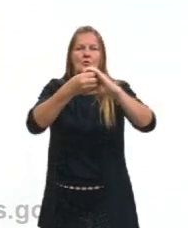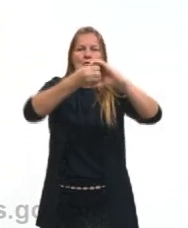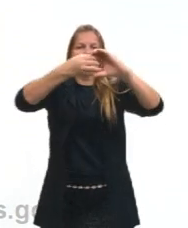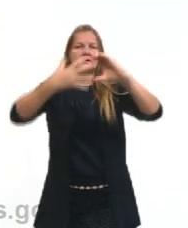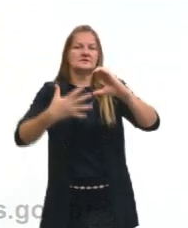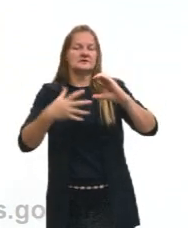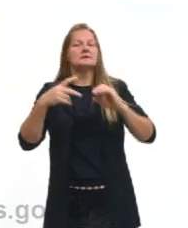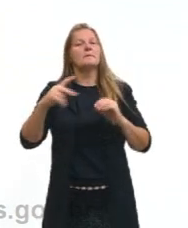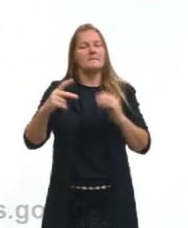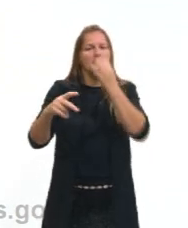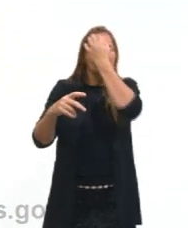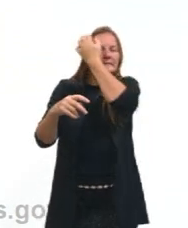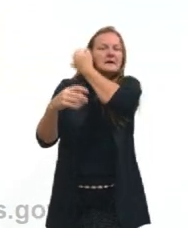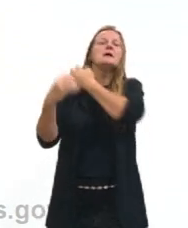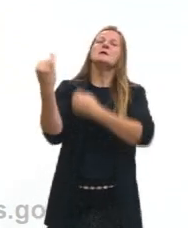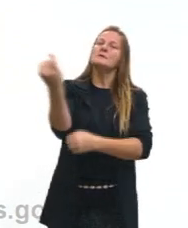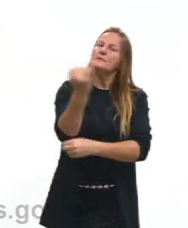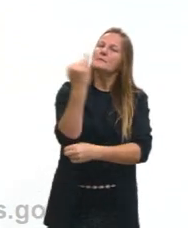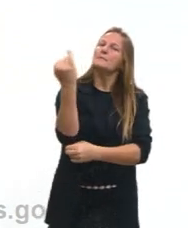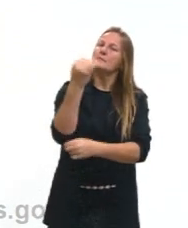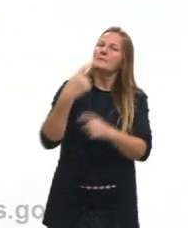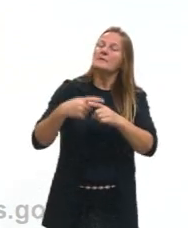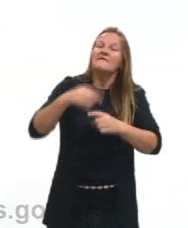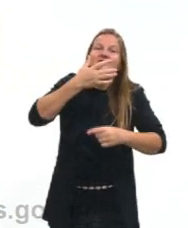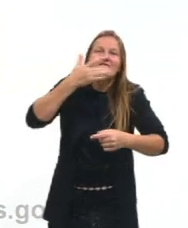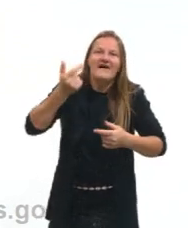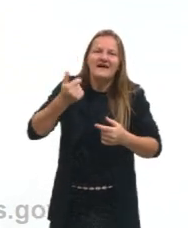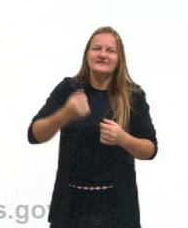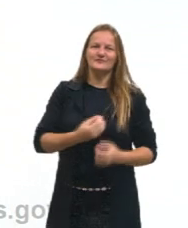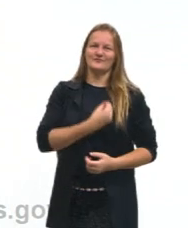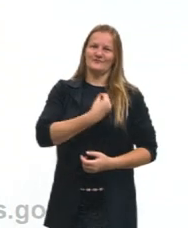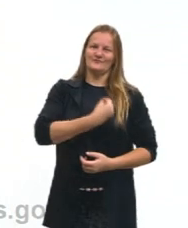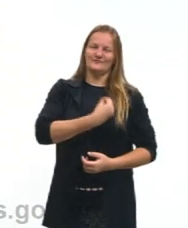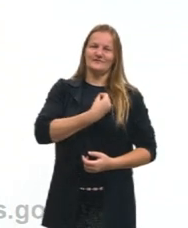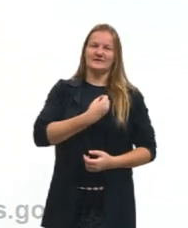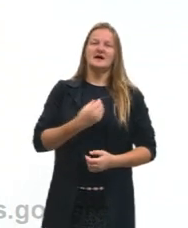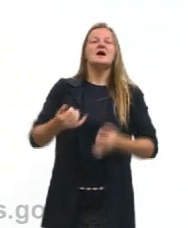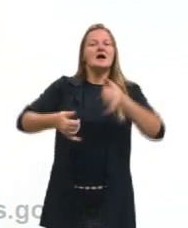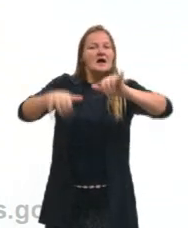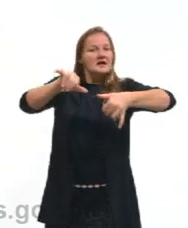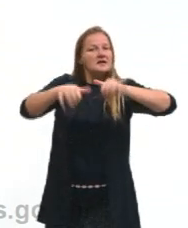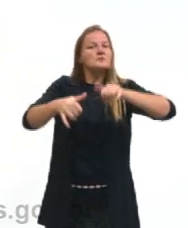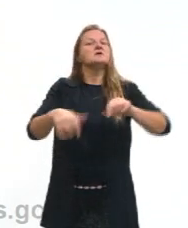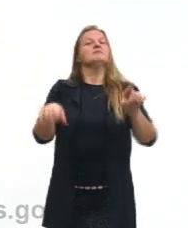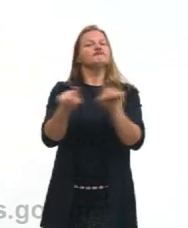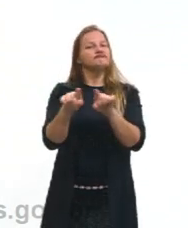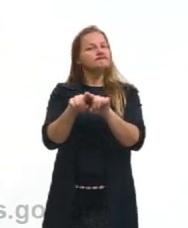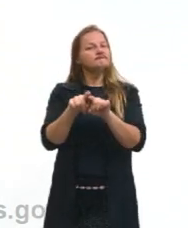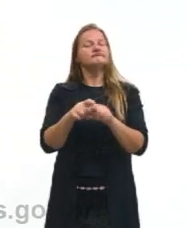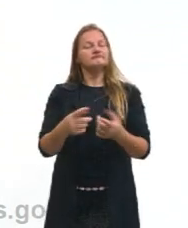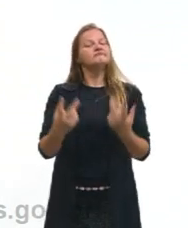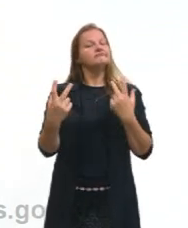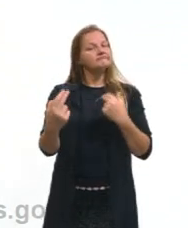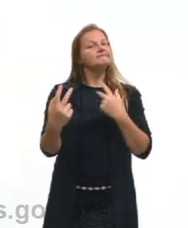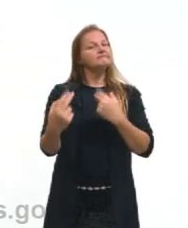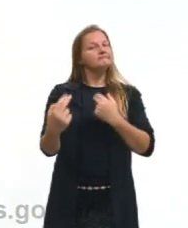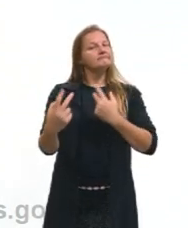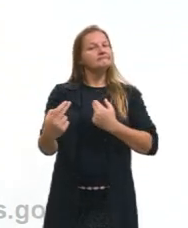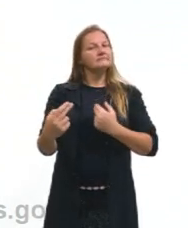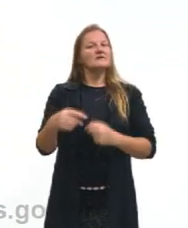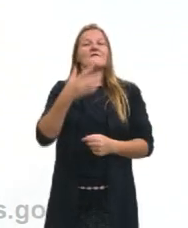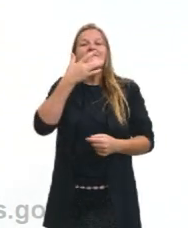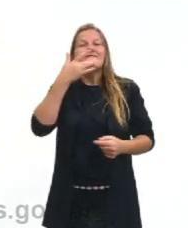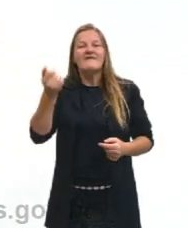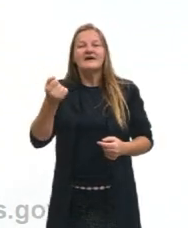semelhantes é importante porque facilita nossa vida e na Química isso não é diferente exatamente igual para